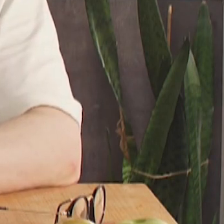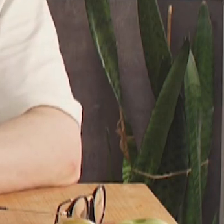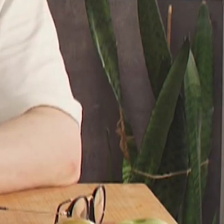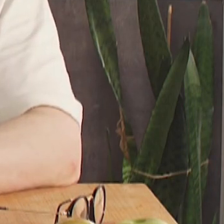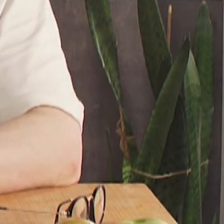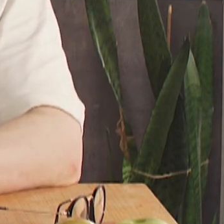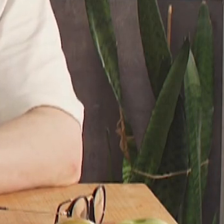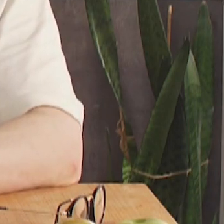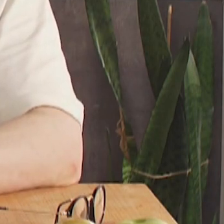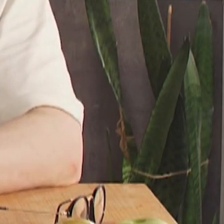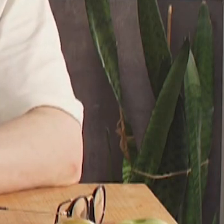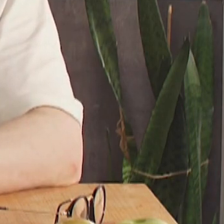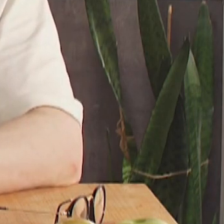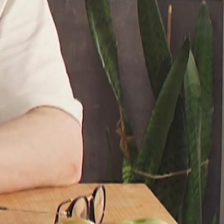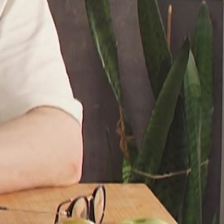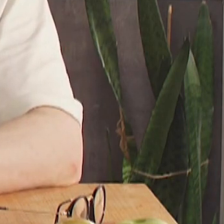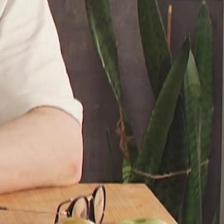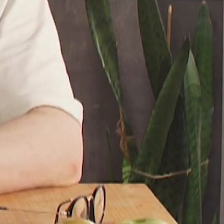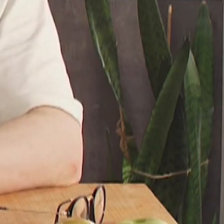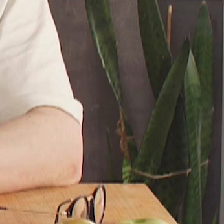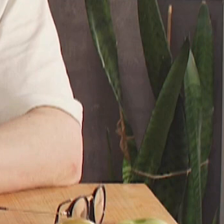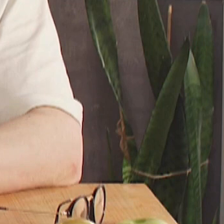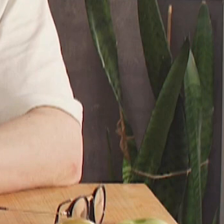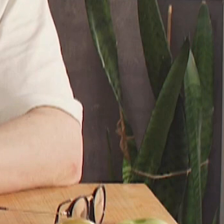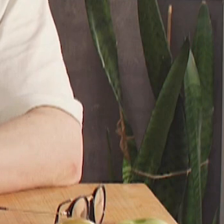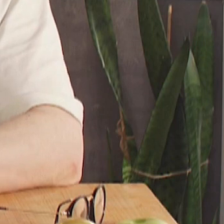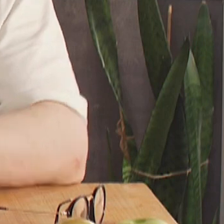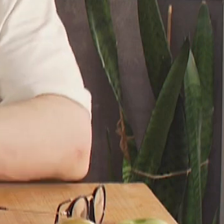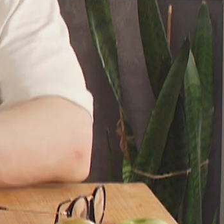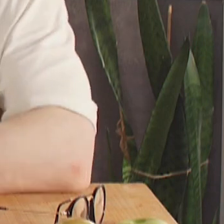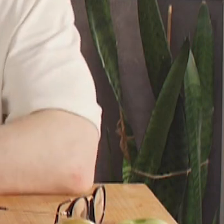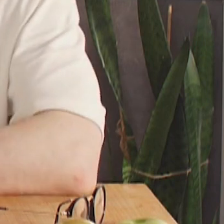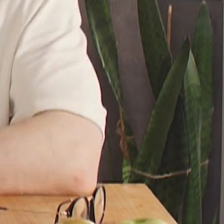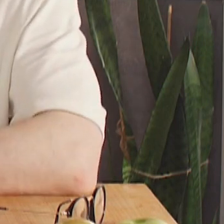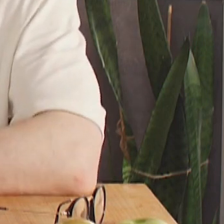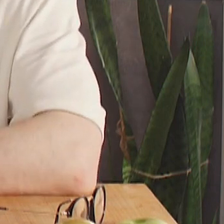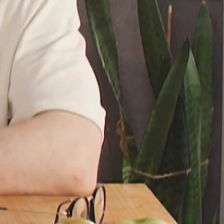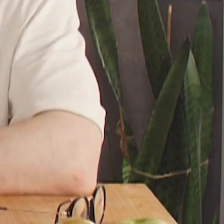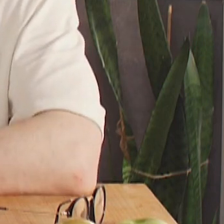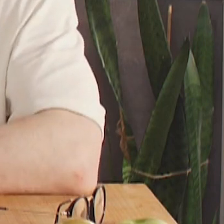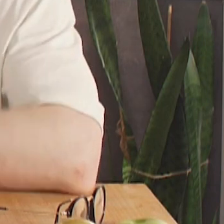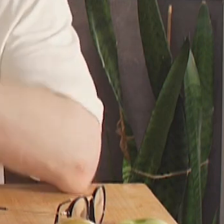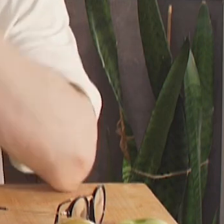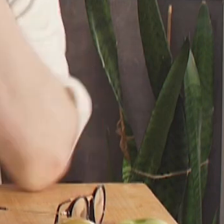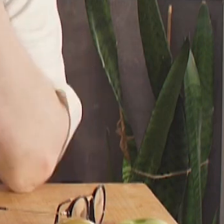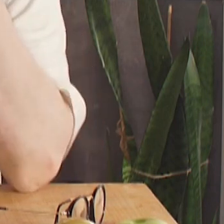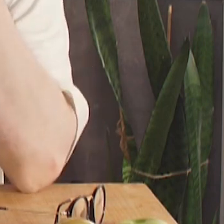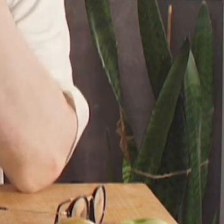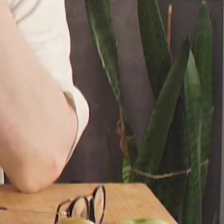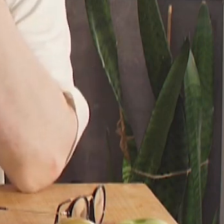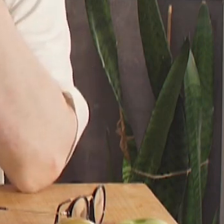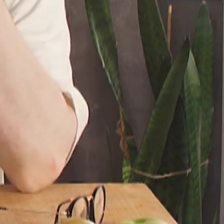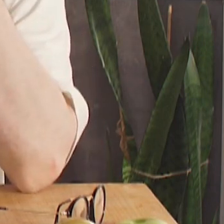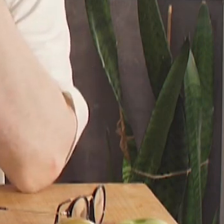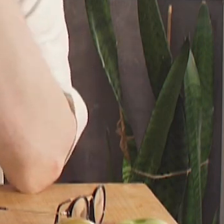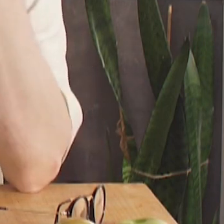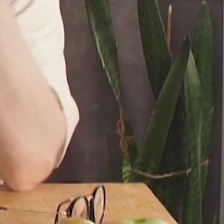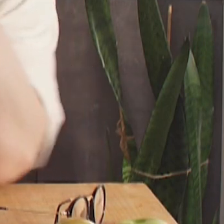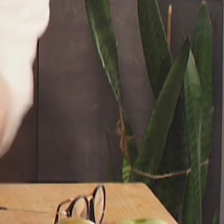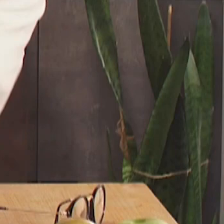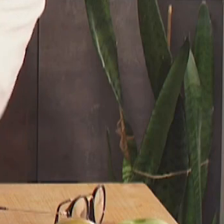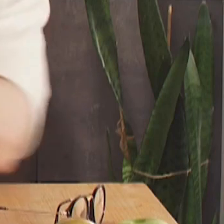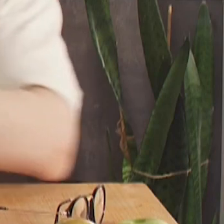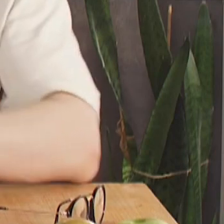para que você possa arcar. O intencional, o melhor seria você pagar sem multas e